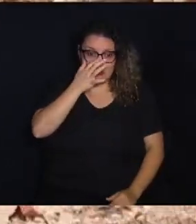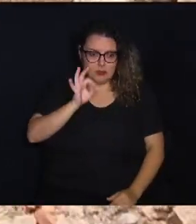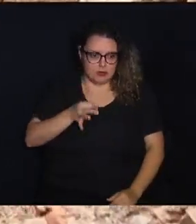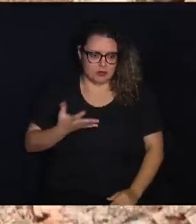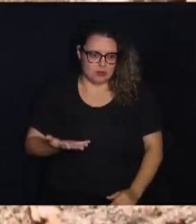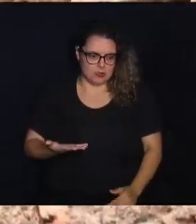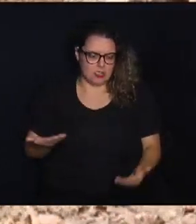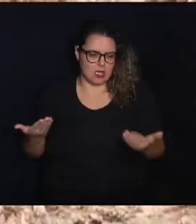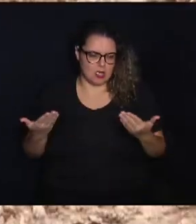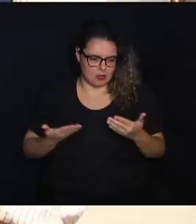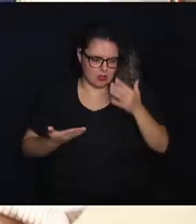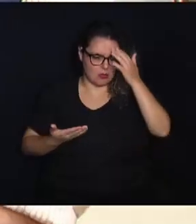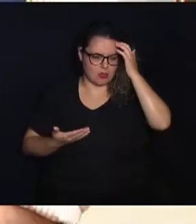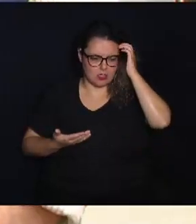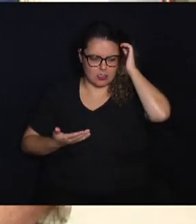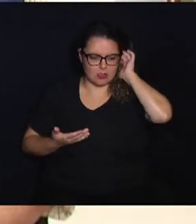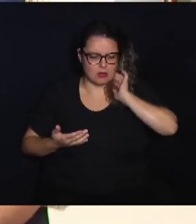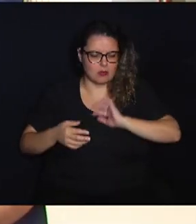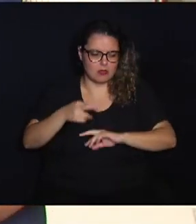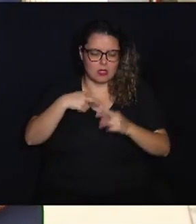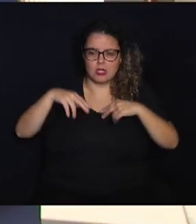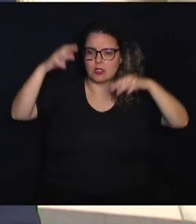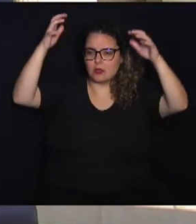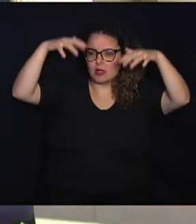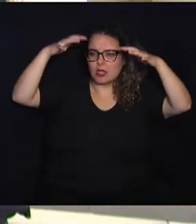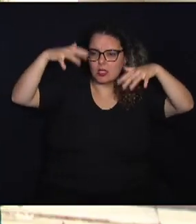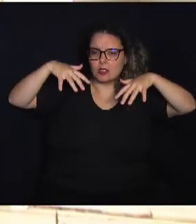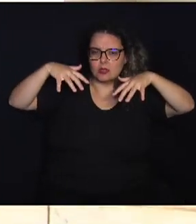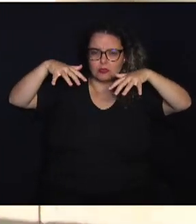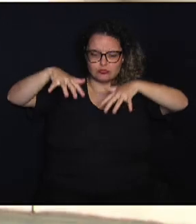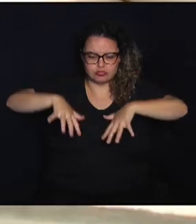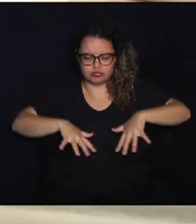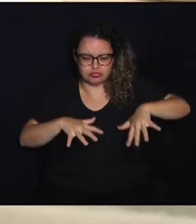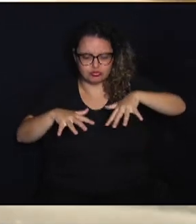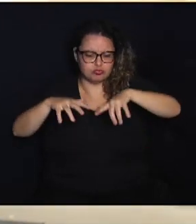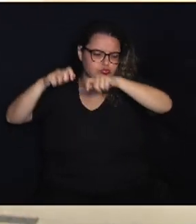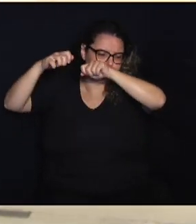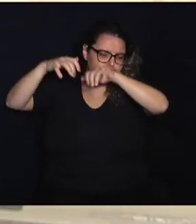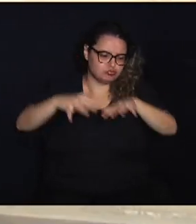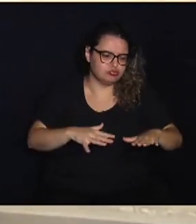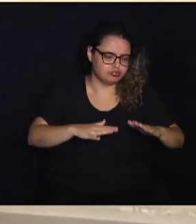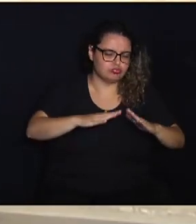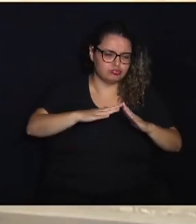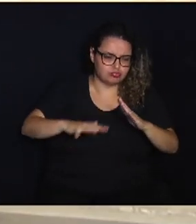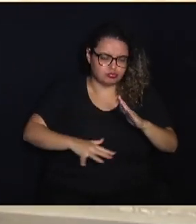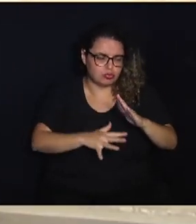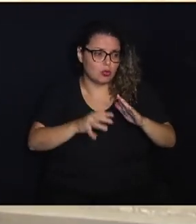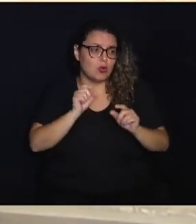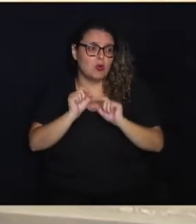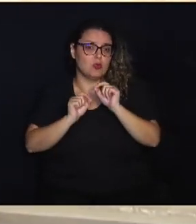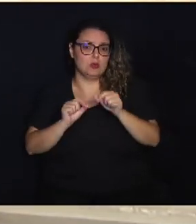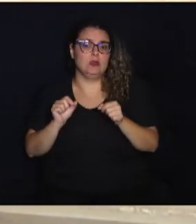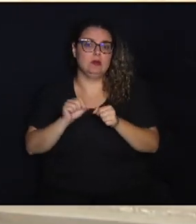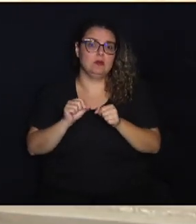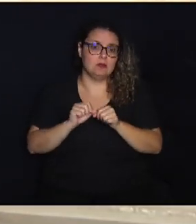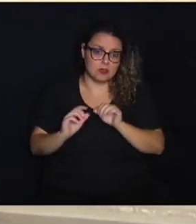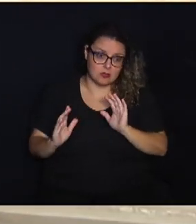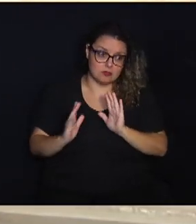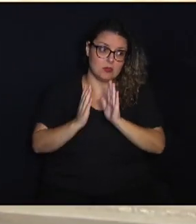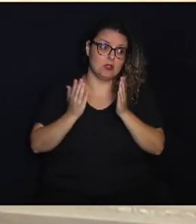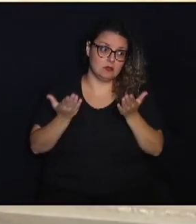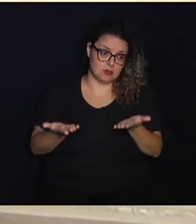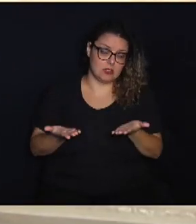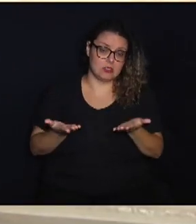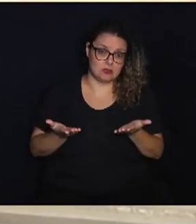das chuvas, né, e alagamentos, inundações, e o que nós devemos fazer diante dessa